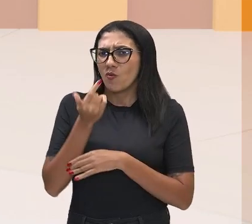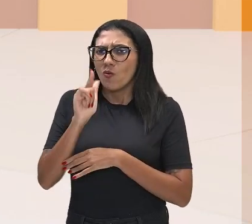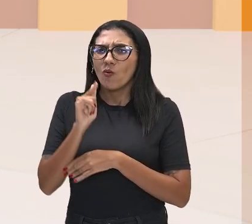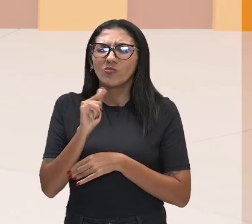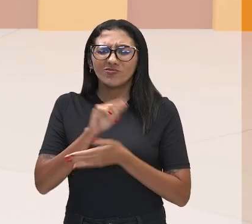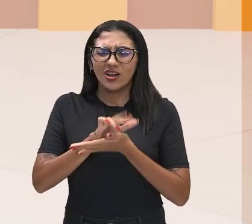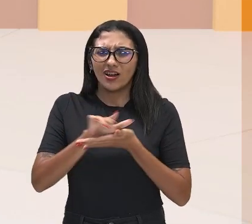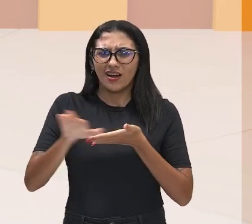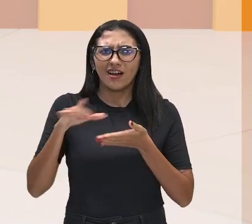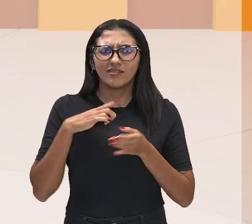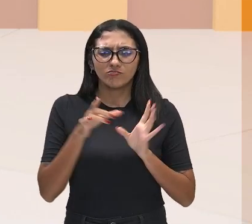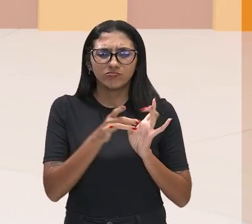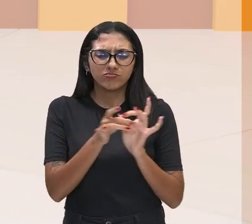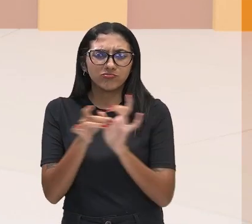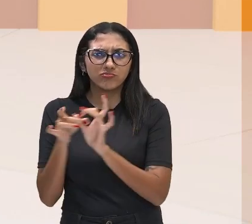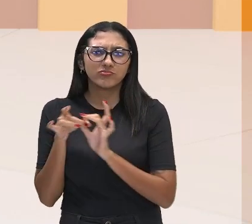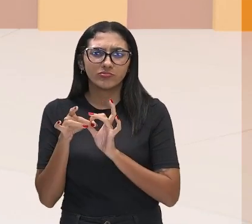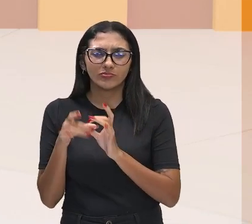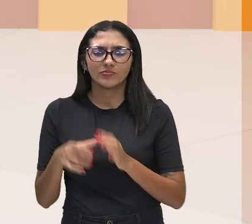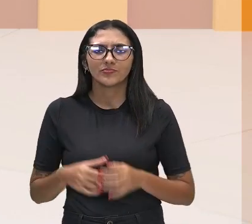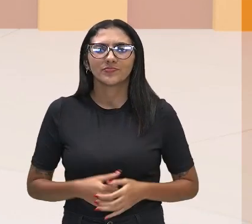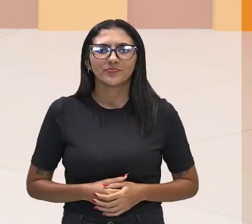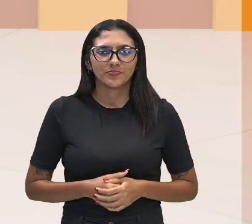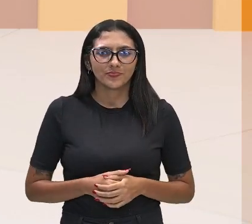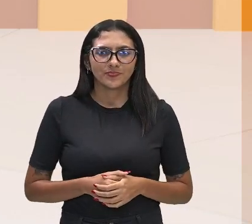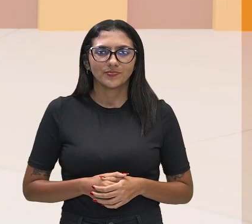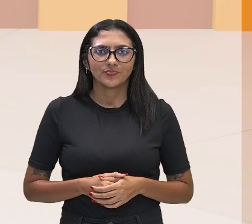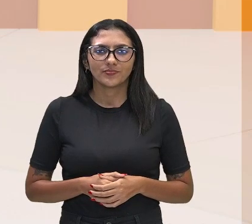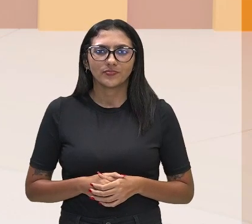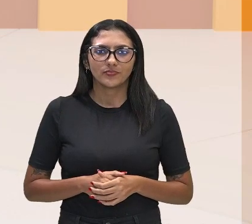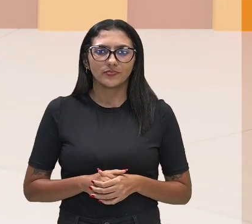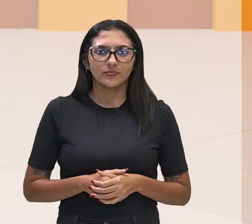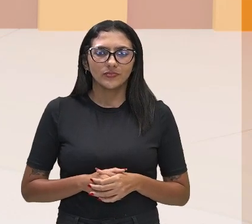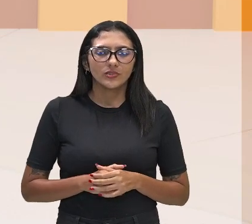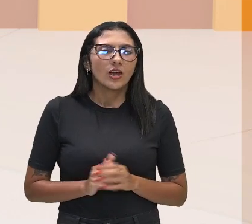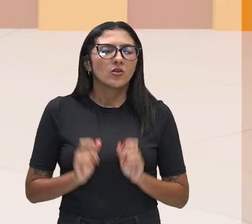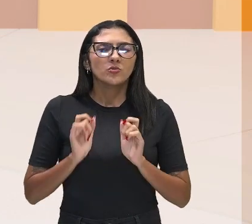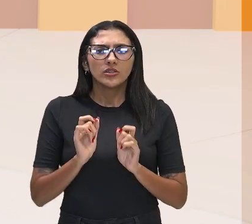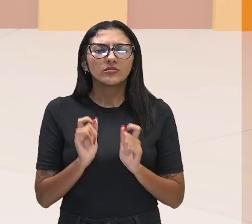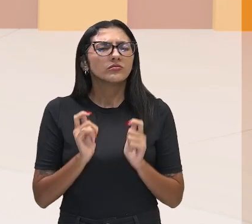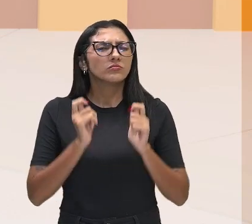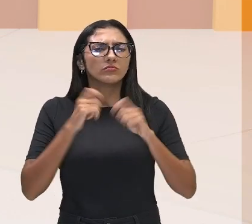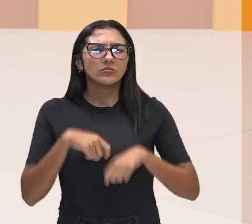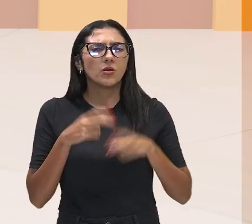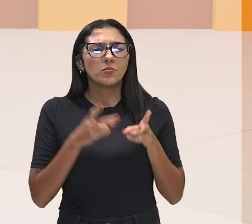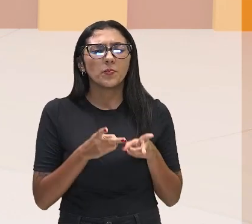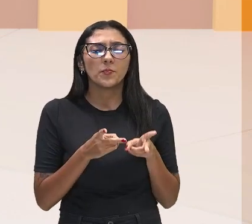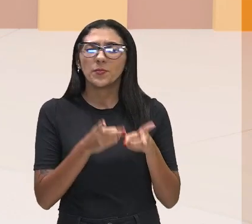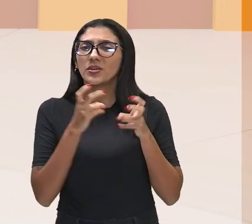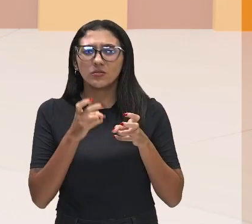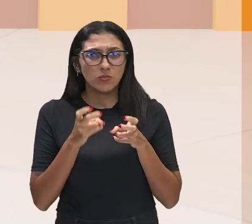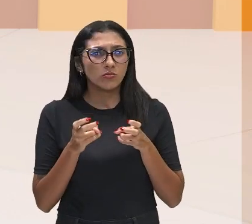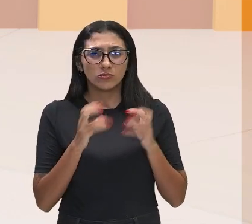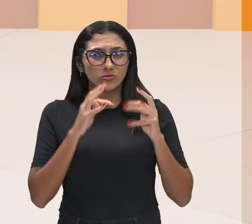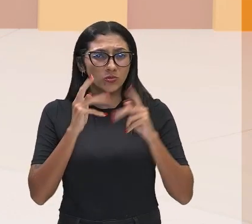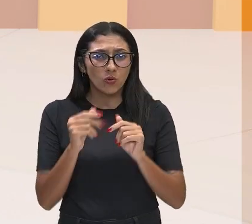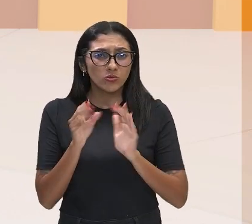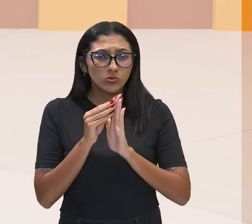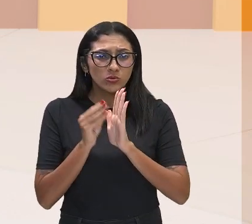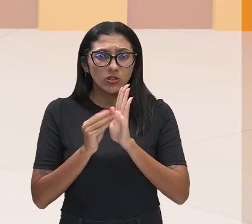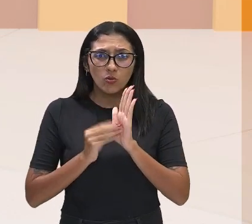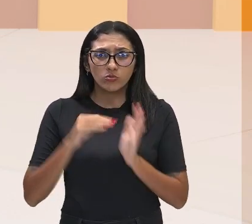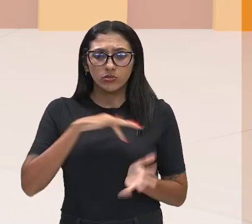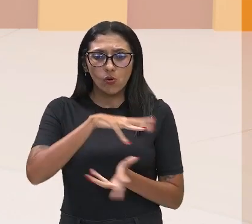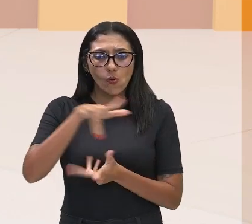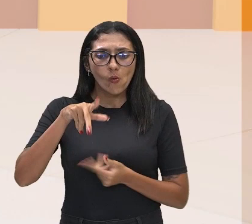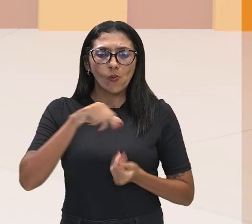que adotavam um modelo socialista. Ok? E aí, então, o que a gente pode aí tirar disso tudo? É que a globalização, ela